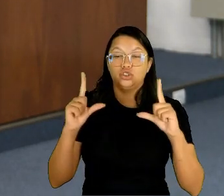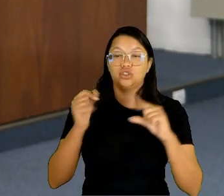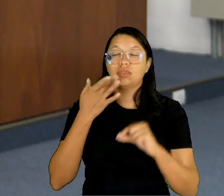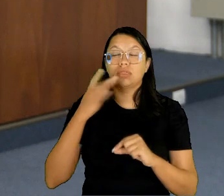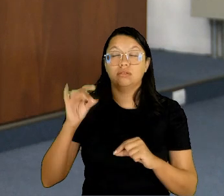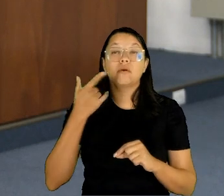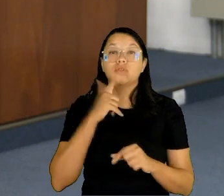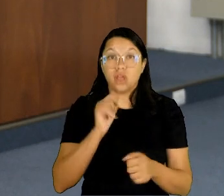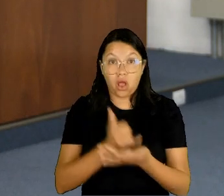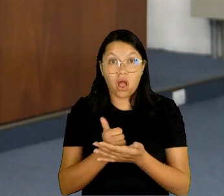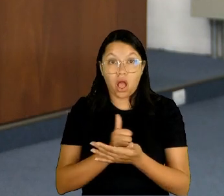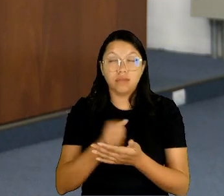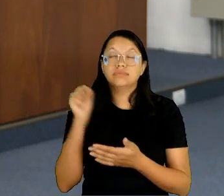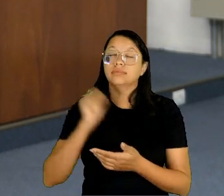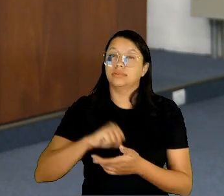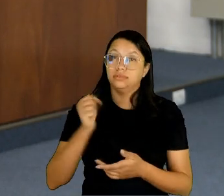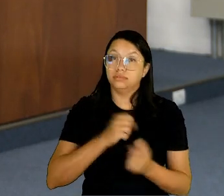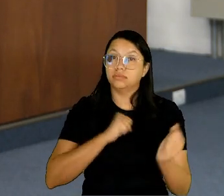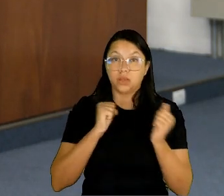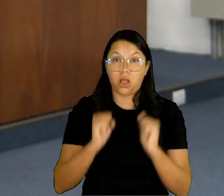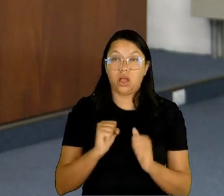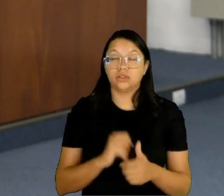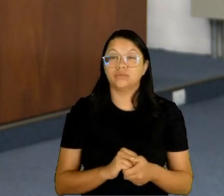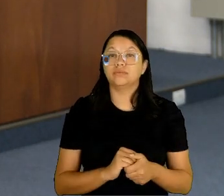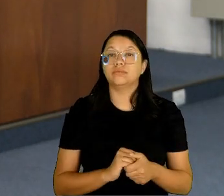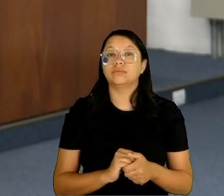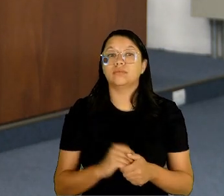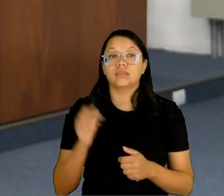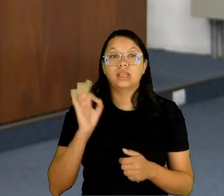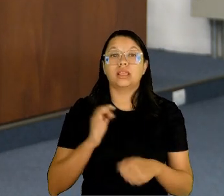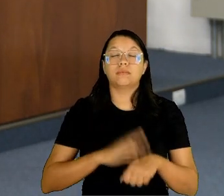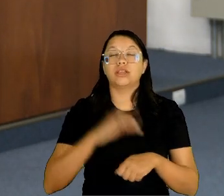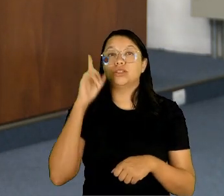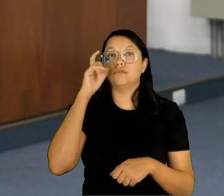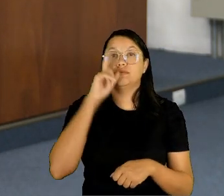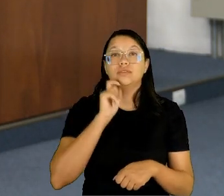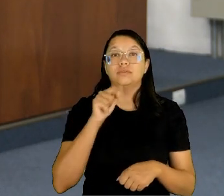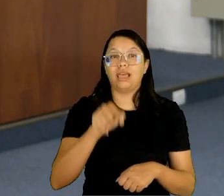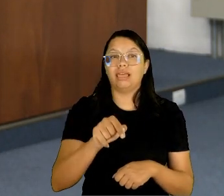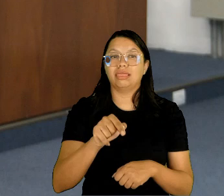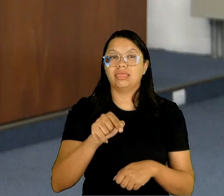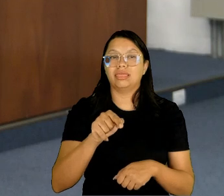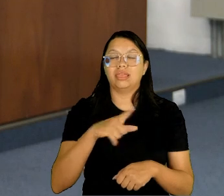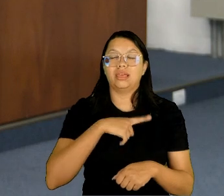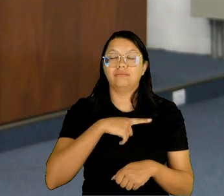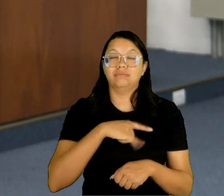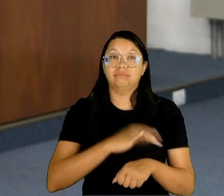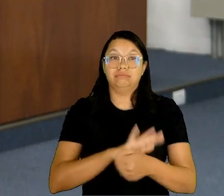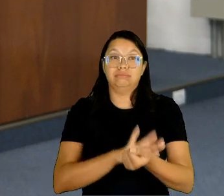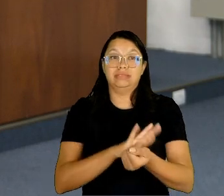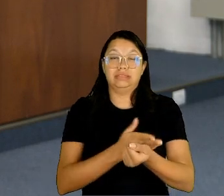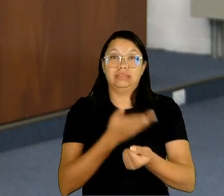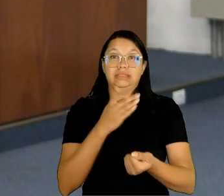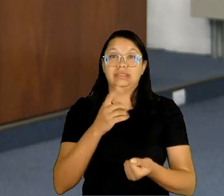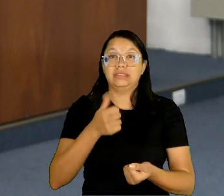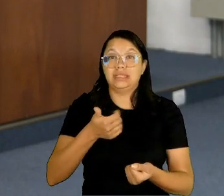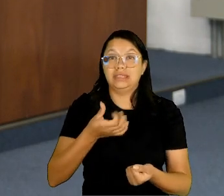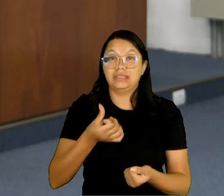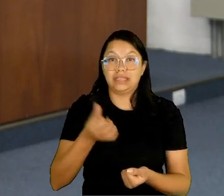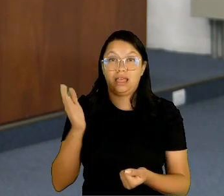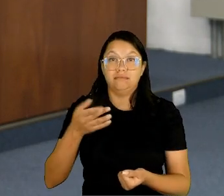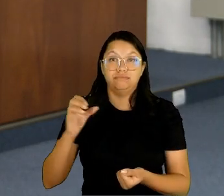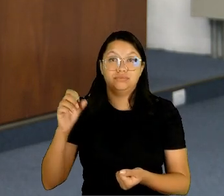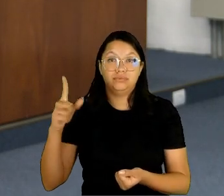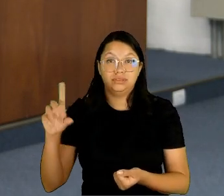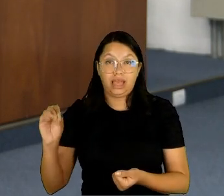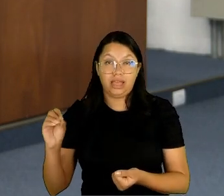reduzir o sal, a gente consegue controlar? Pode ser que sim. E certamente é mais difícil um paciente que já está aqui com uma pressão 16/10